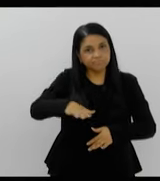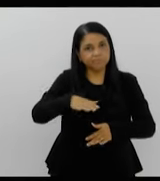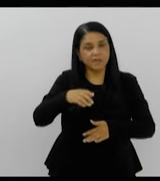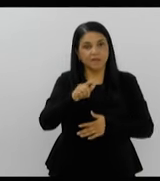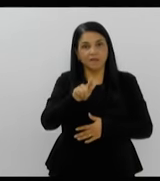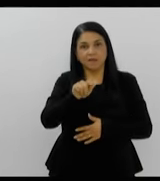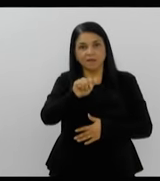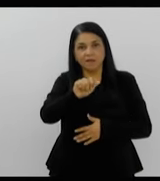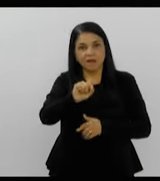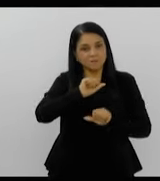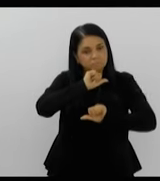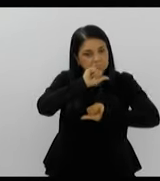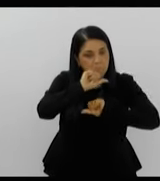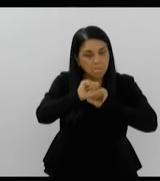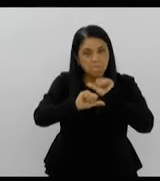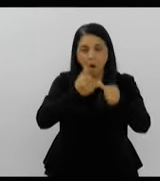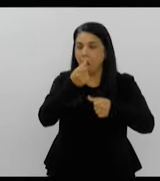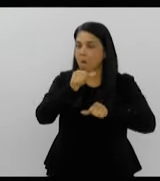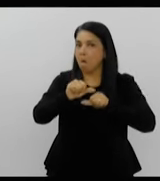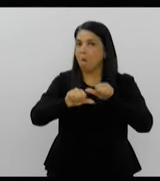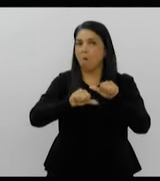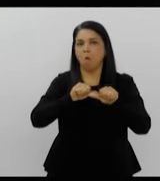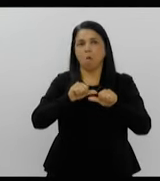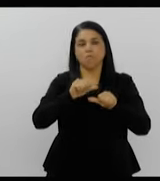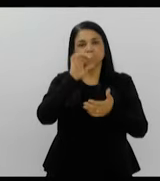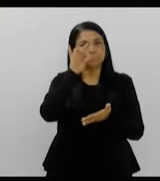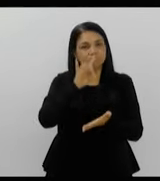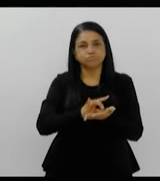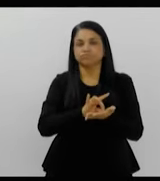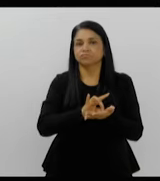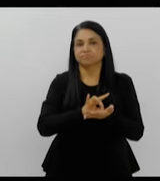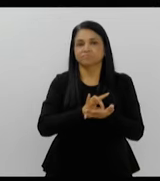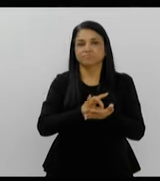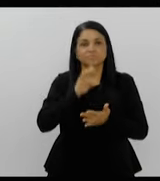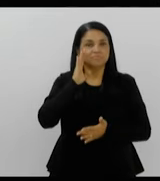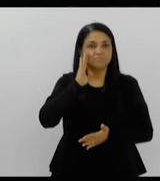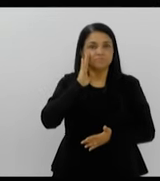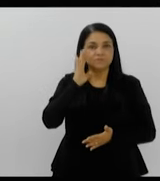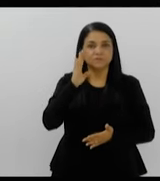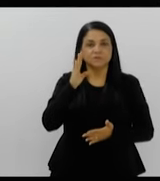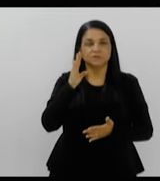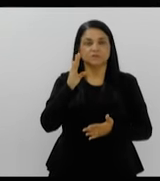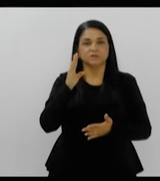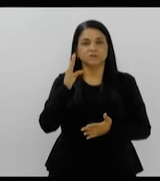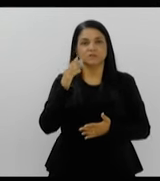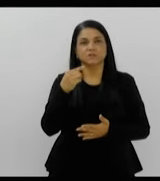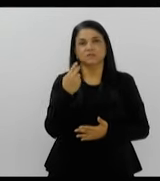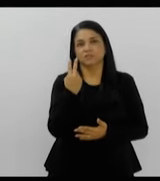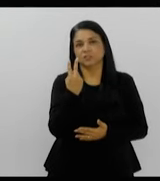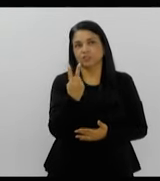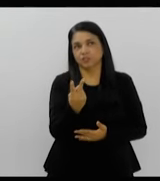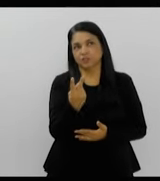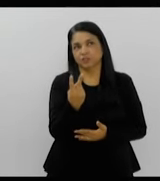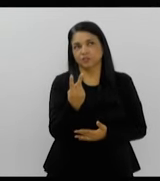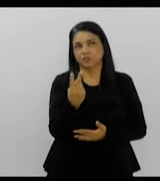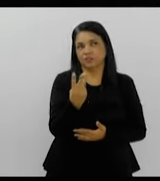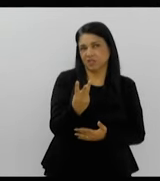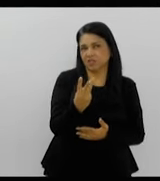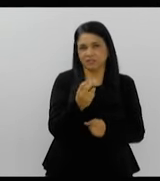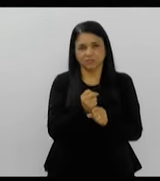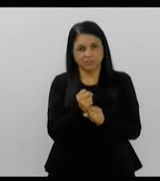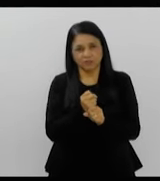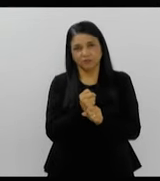alterou profundamente, principalmente nesses últimos 2-3